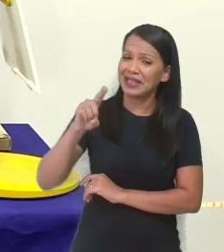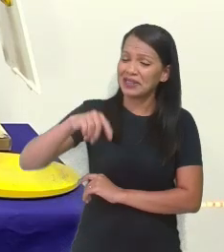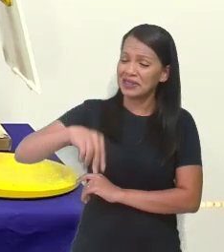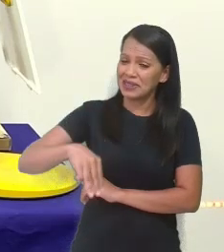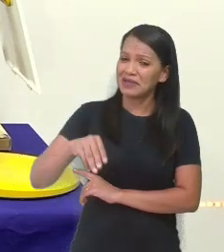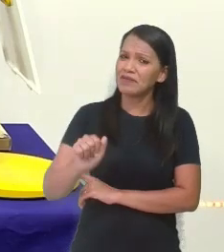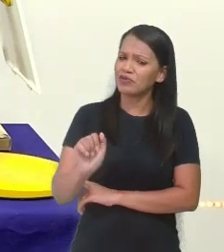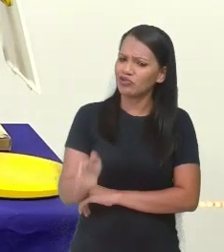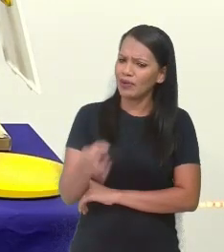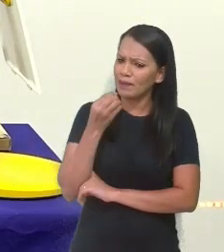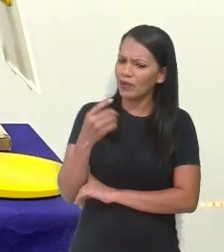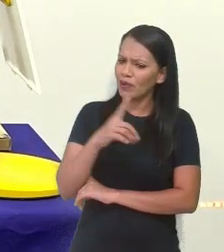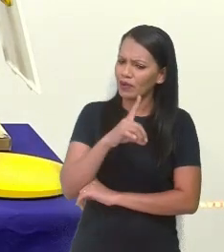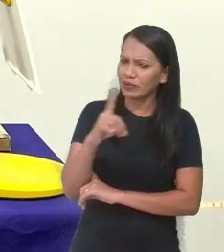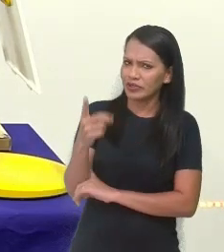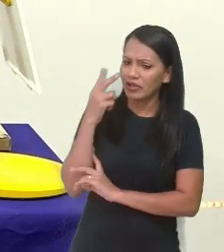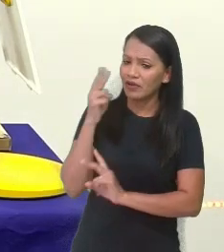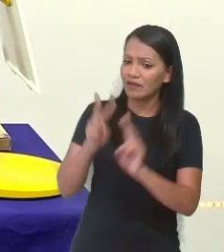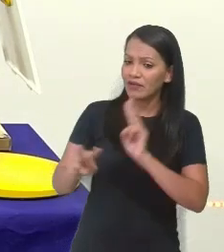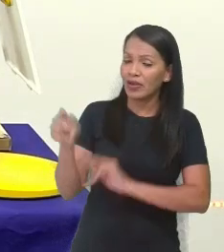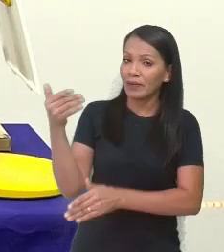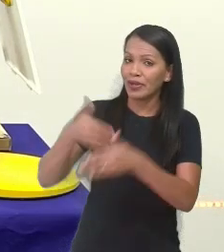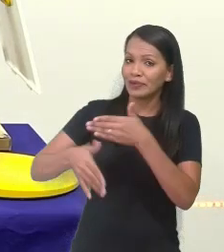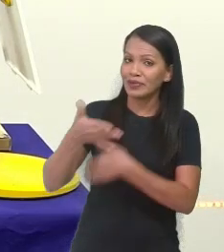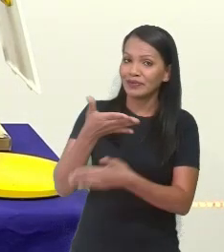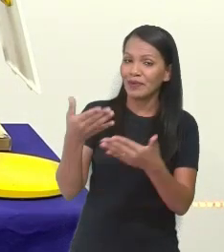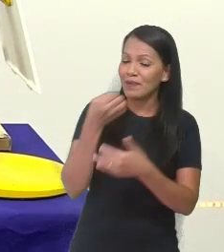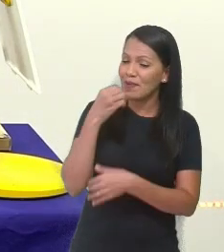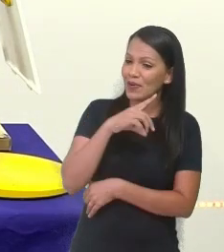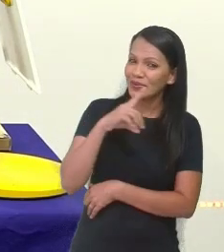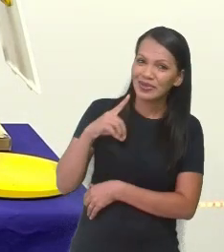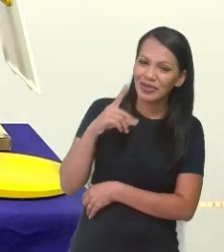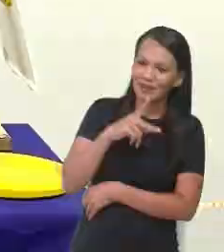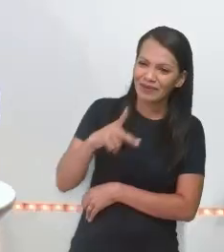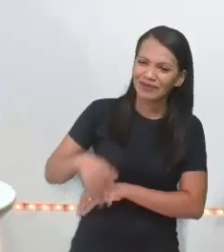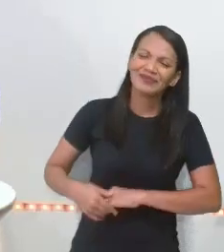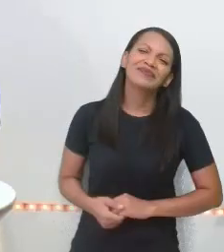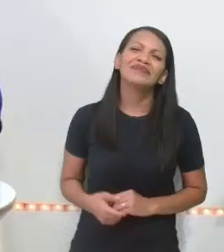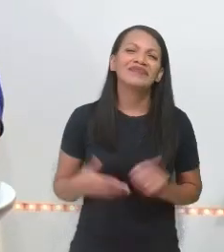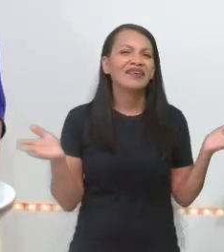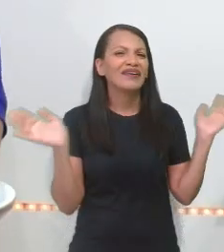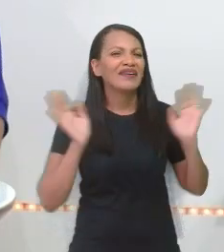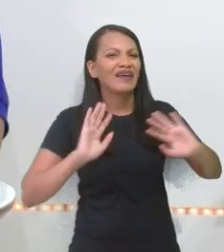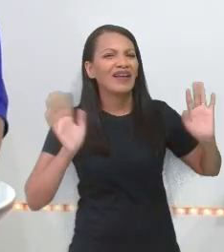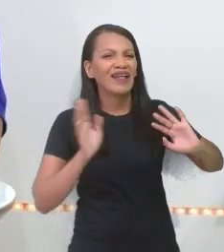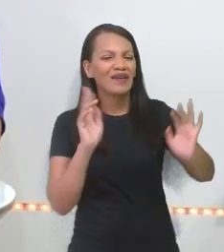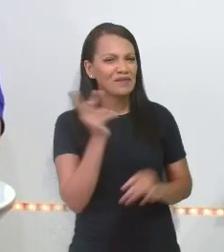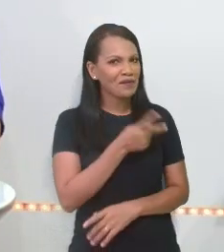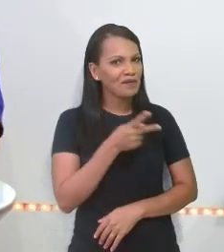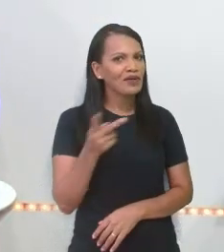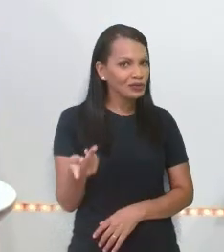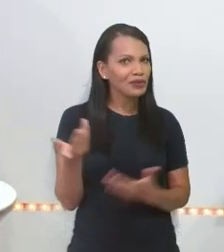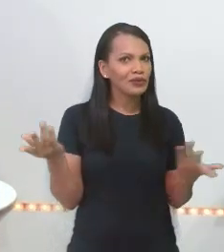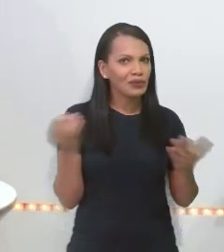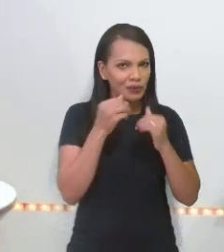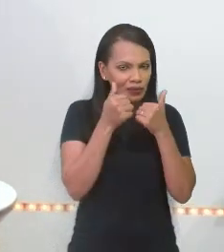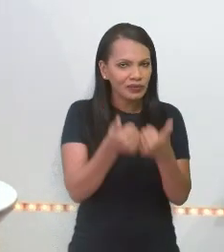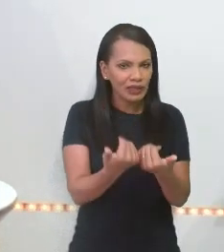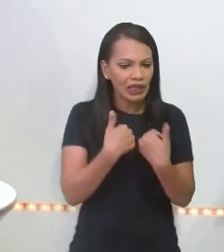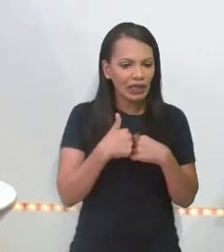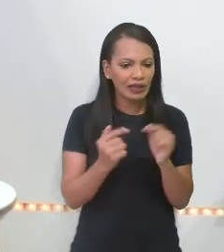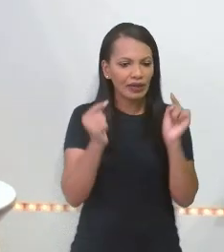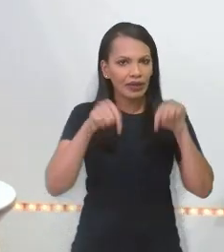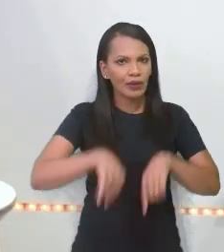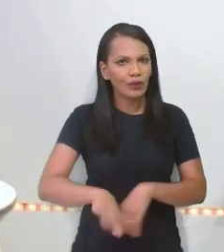e verificar a participação de vocês. Bom dia, professora! É isso mesmo. E aí, professora Esté, tudo certo? Eu